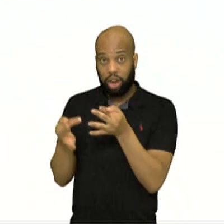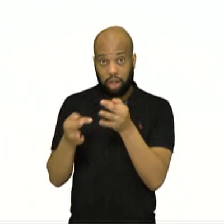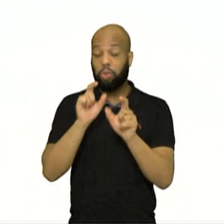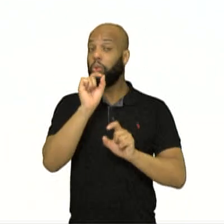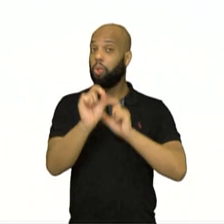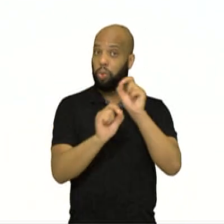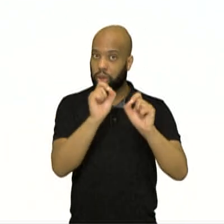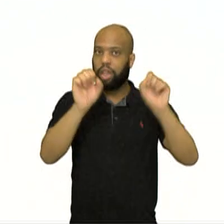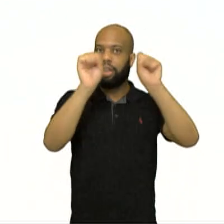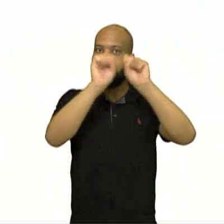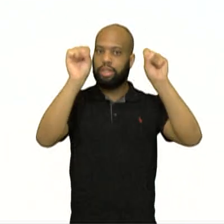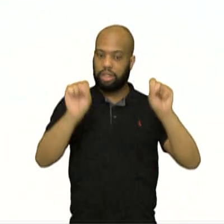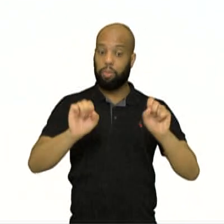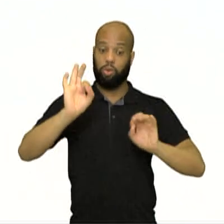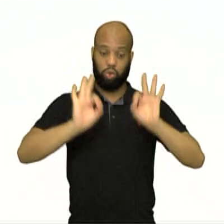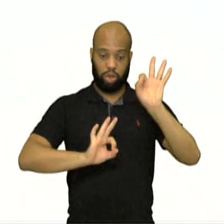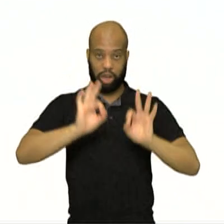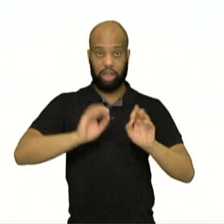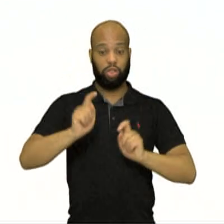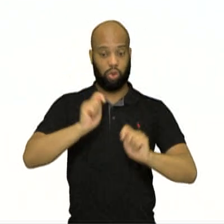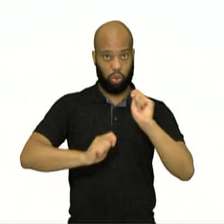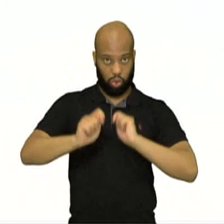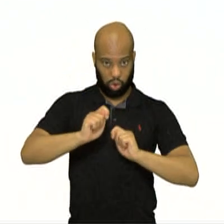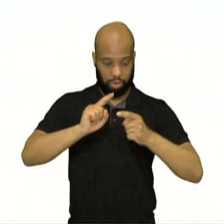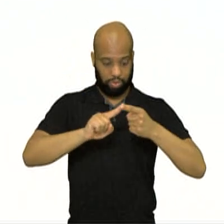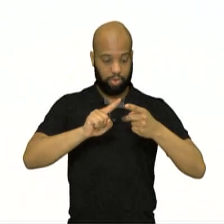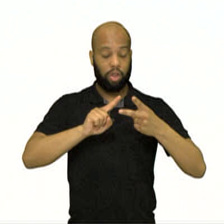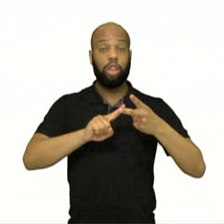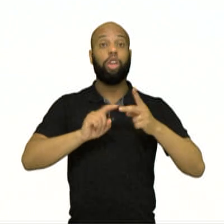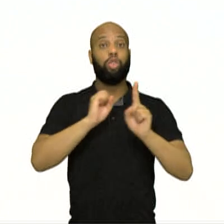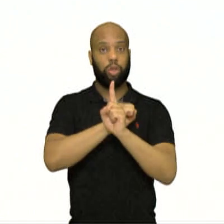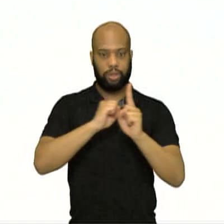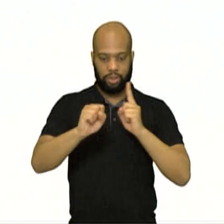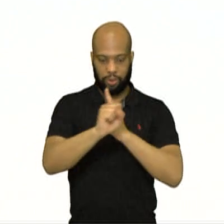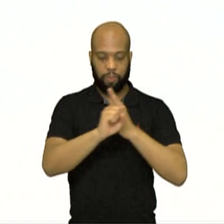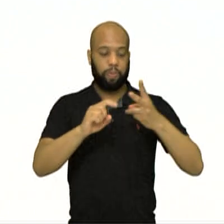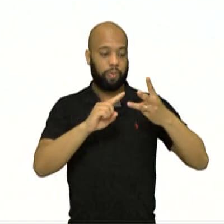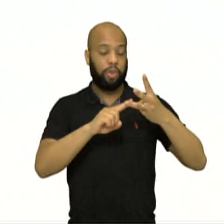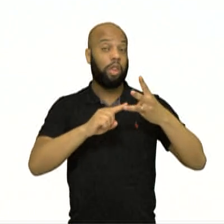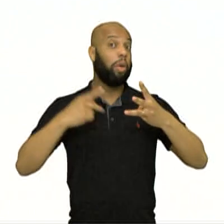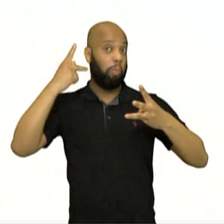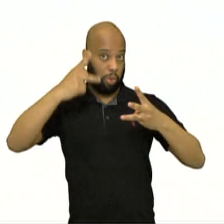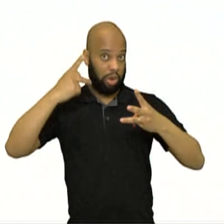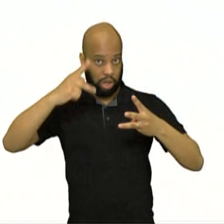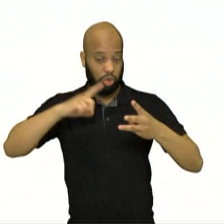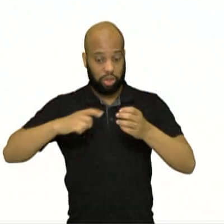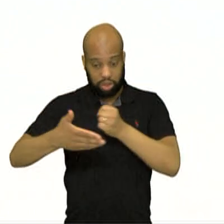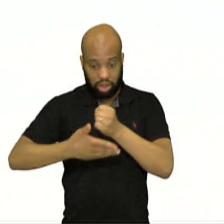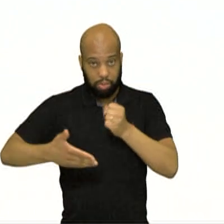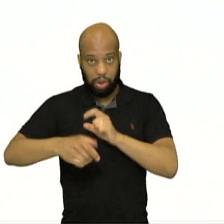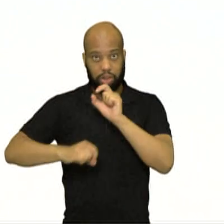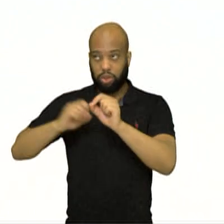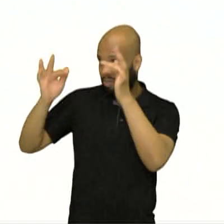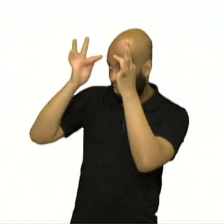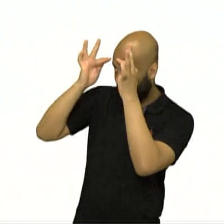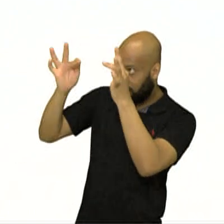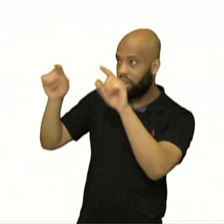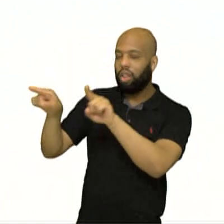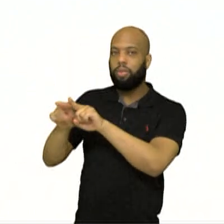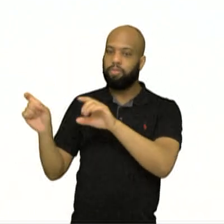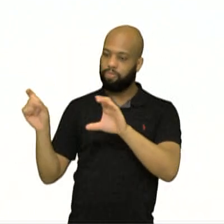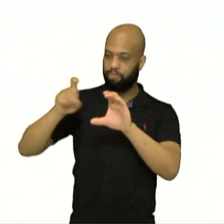sistema de organização econômico, social e político baseado nos laços de fidelidade e de dependência